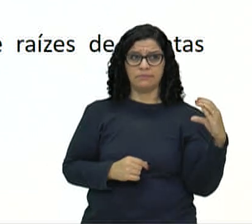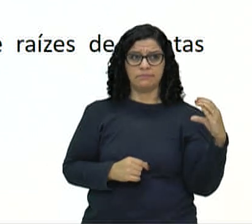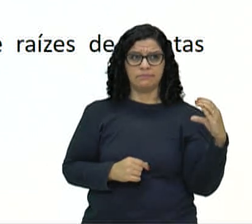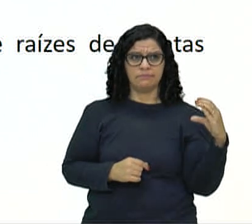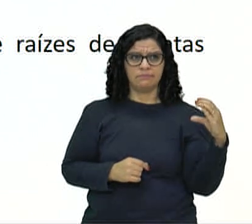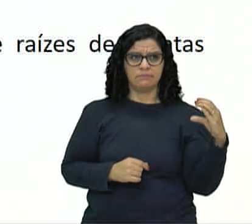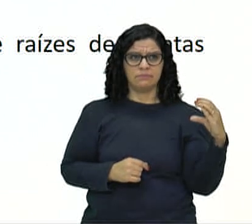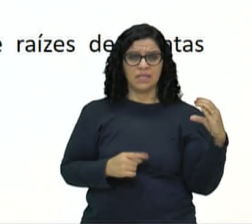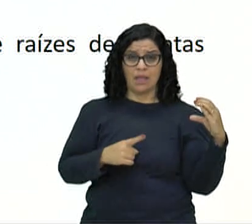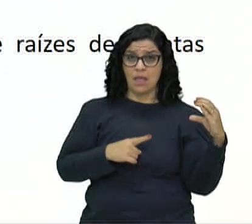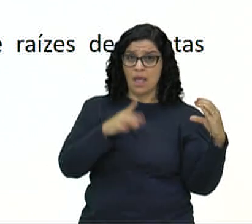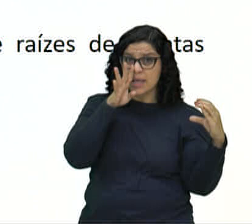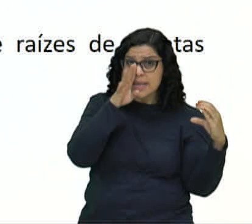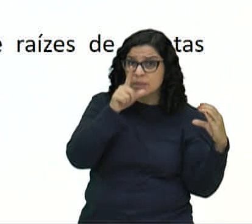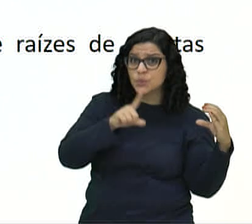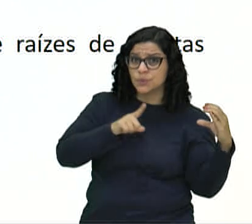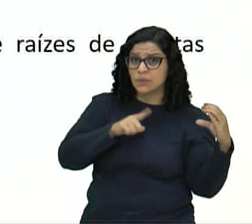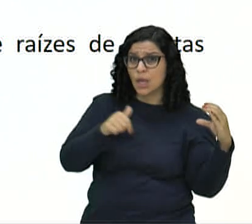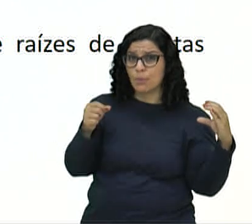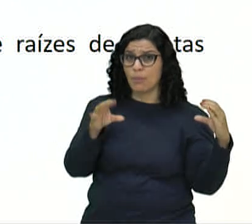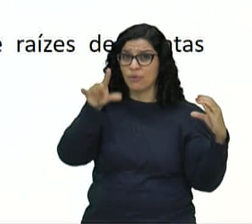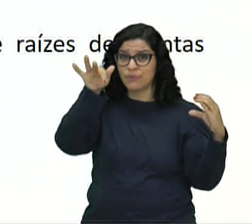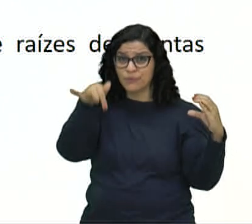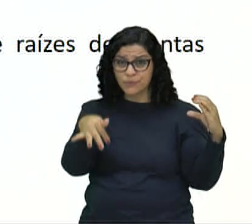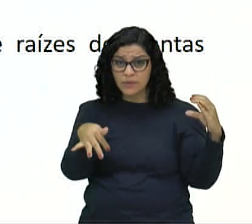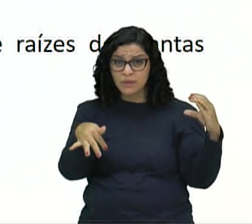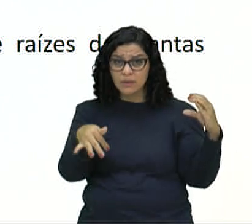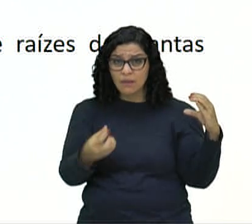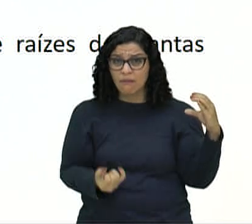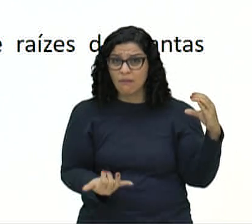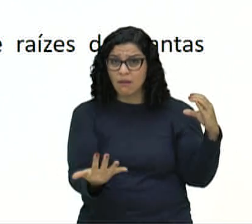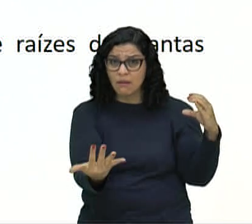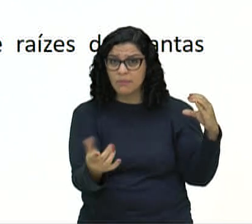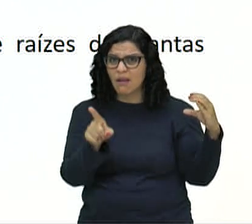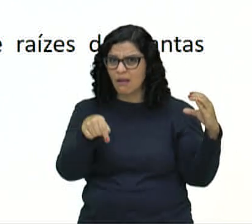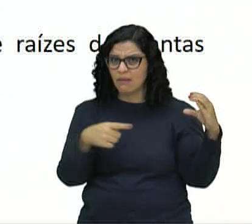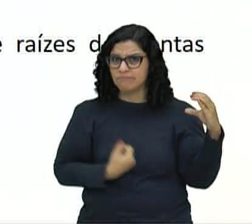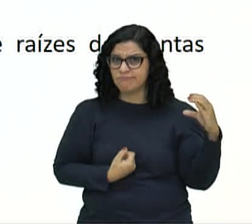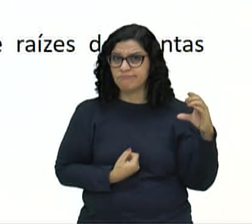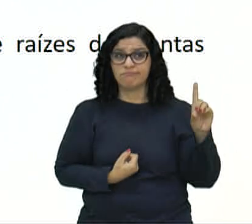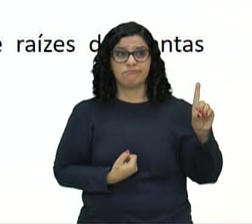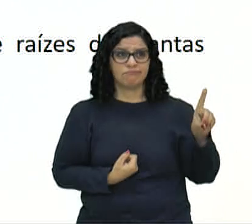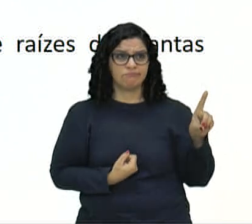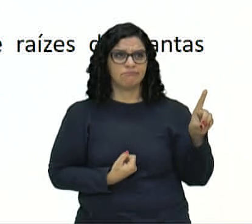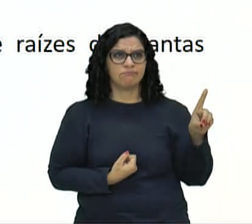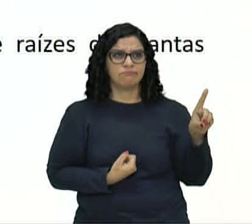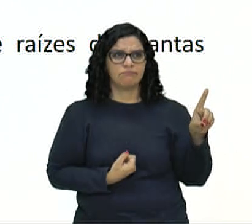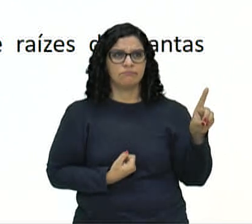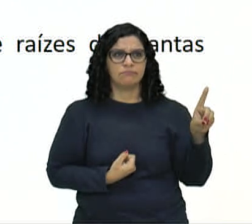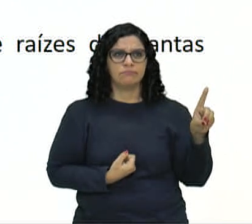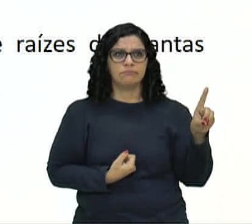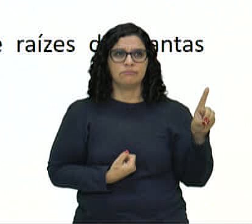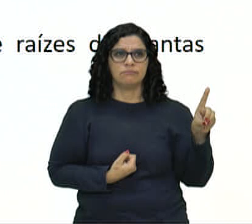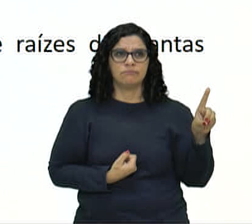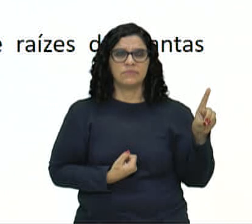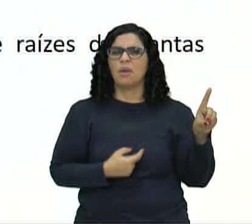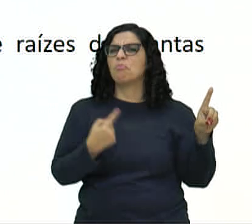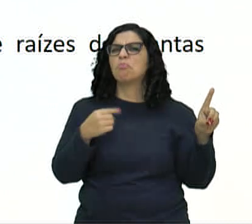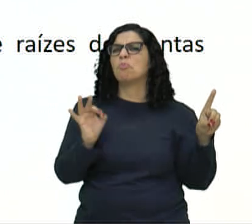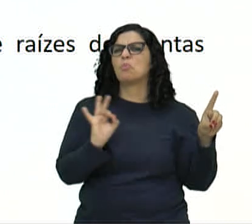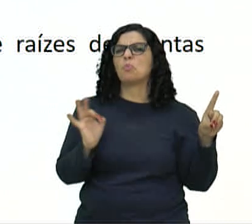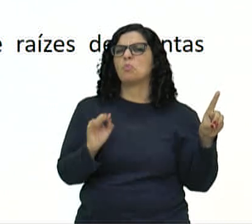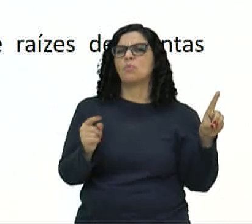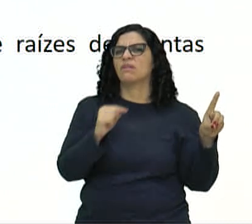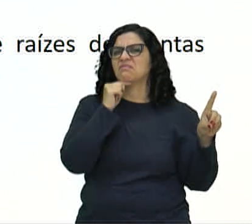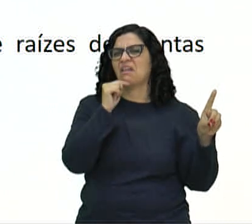C. Aumenta o risco de extinção de certas gramíneas, a partir dos quais é produzido. D. Não acarreta nenhum